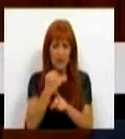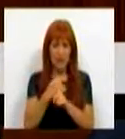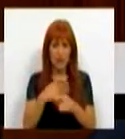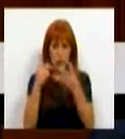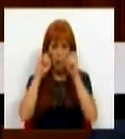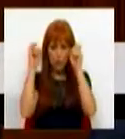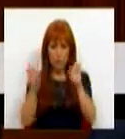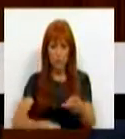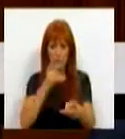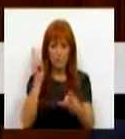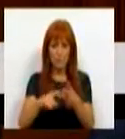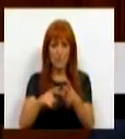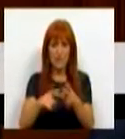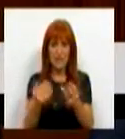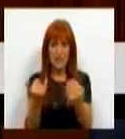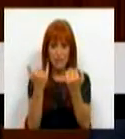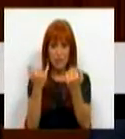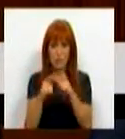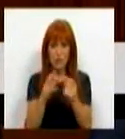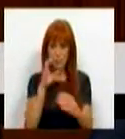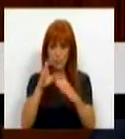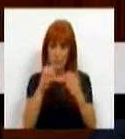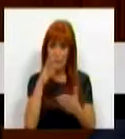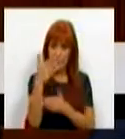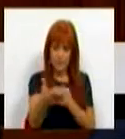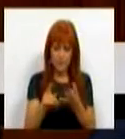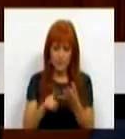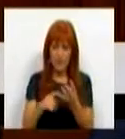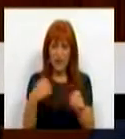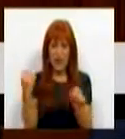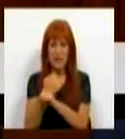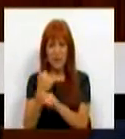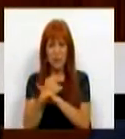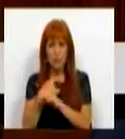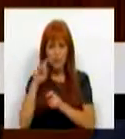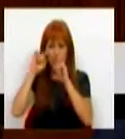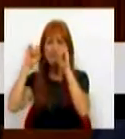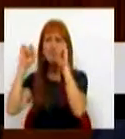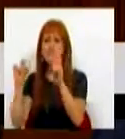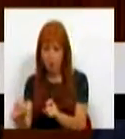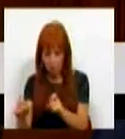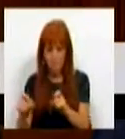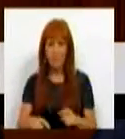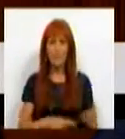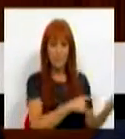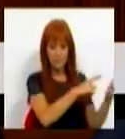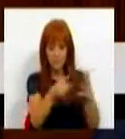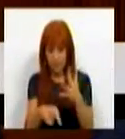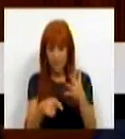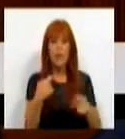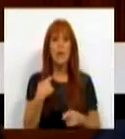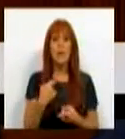de controlo, informação e comunicação e atividades de monitorização. E como